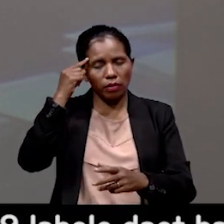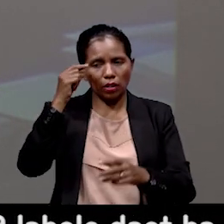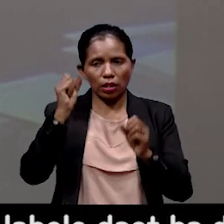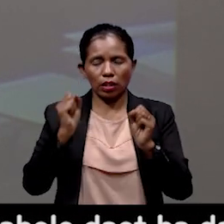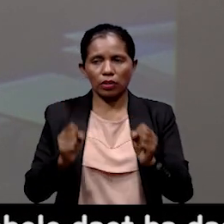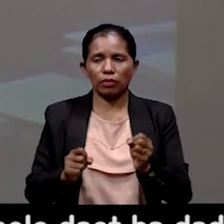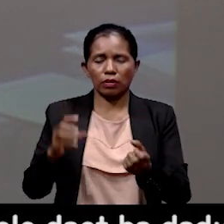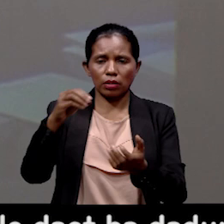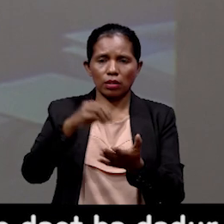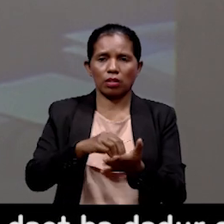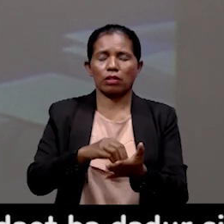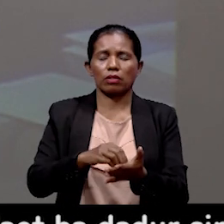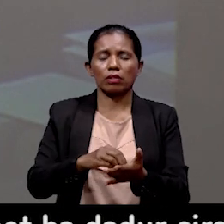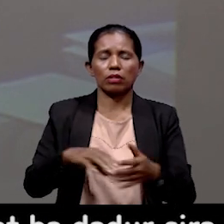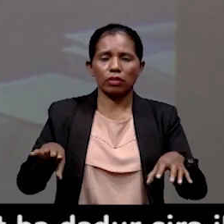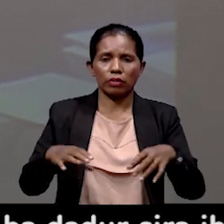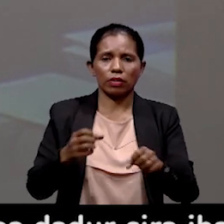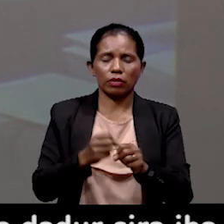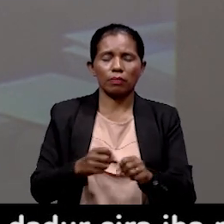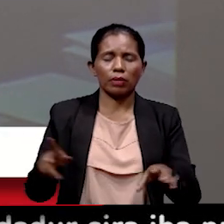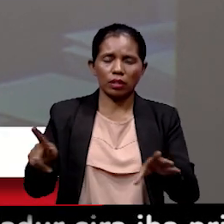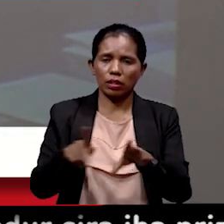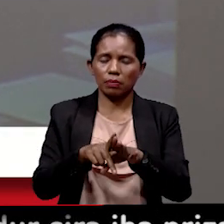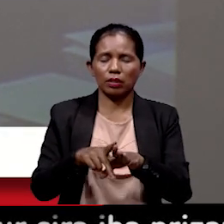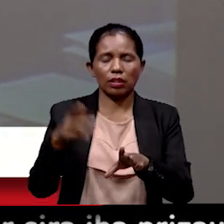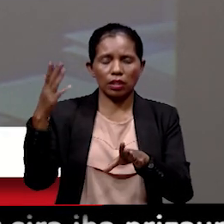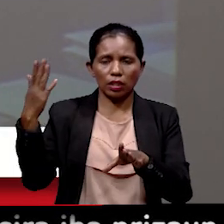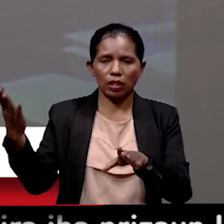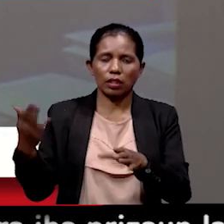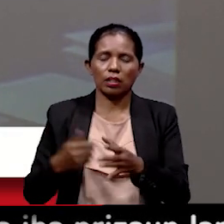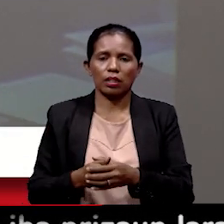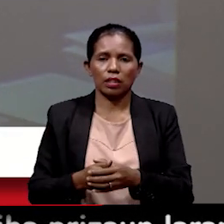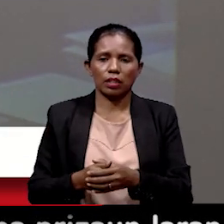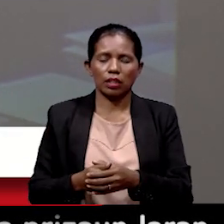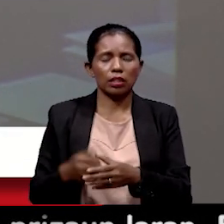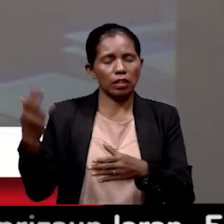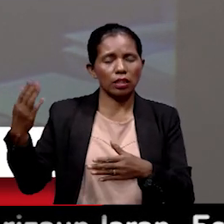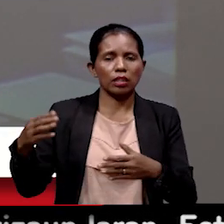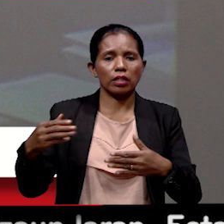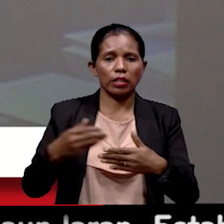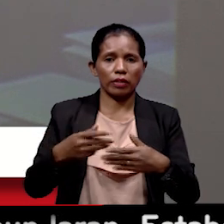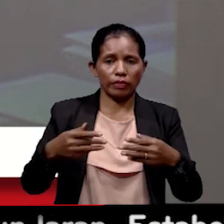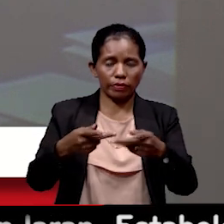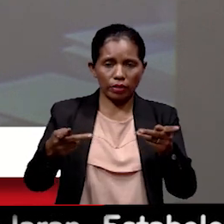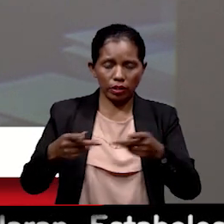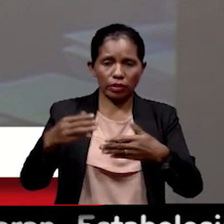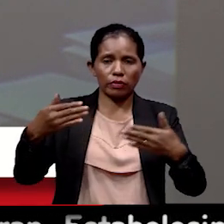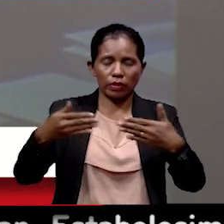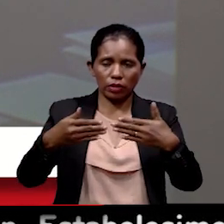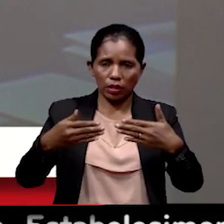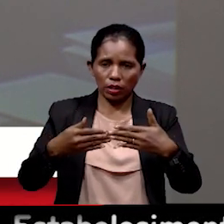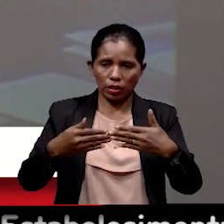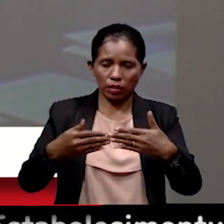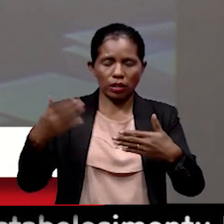reforça e tenha presença e as zonas fronteiristas. E a terrestre, e